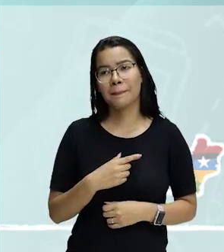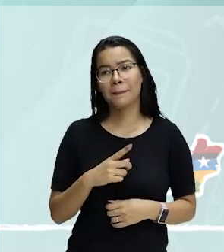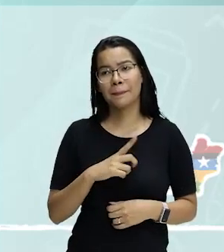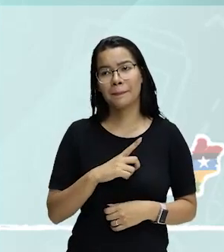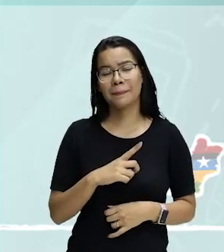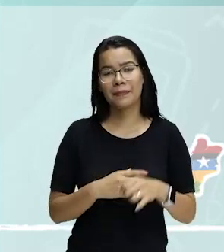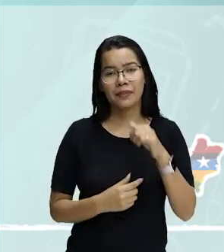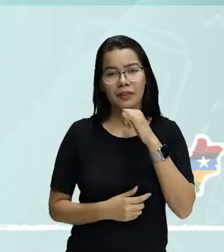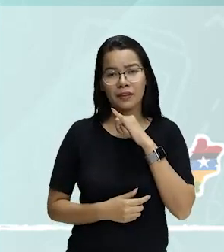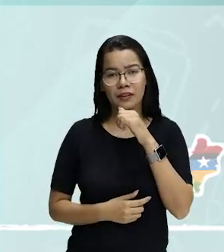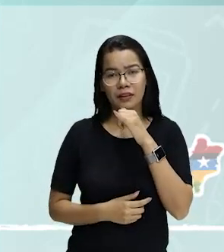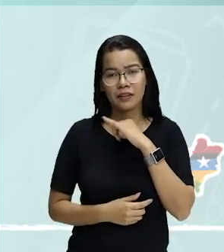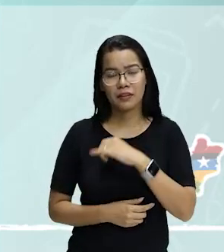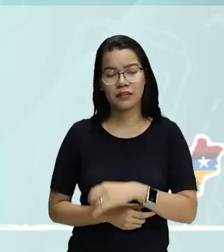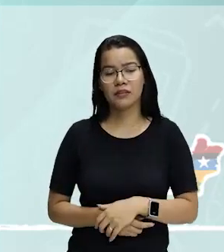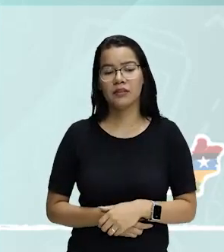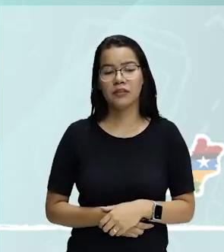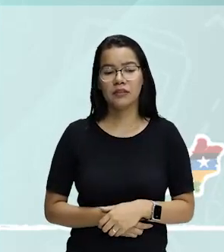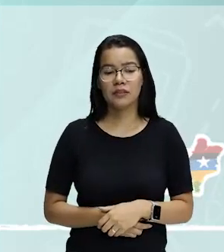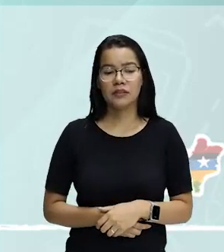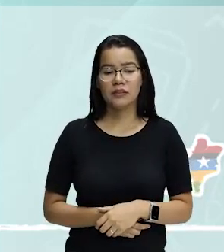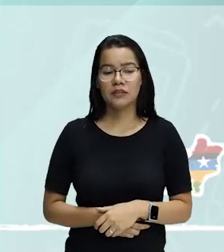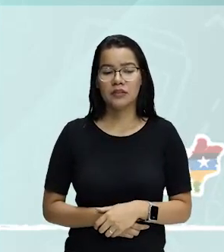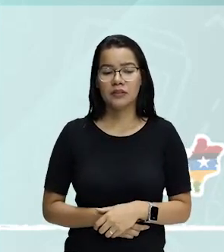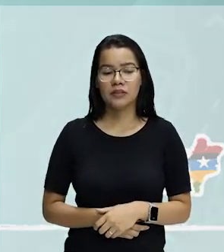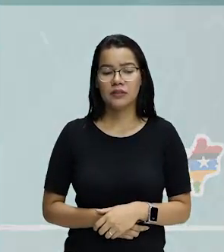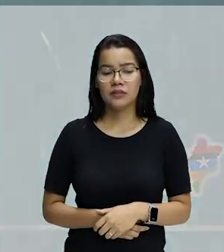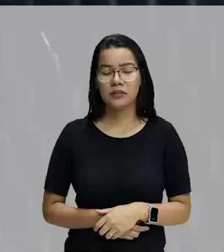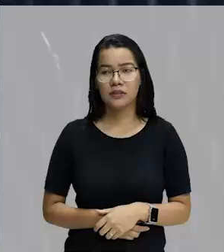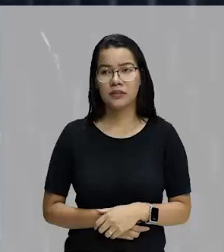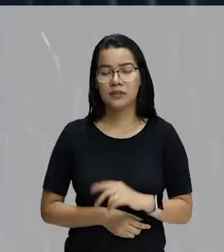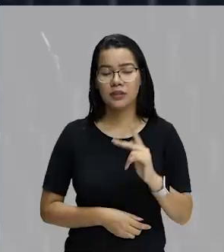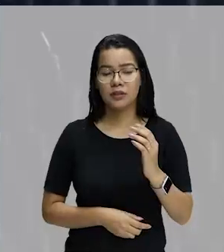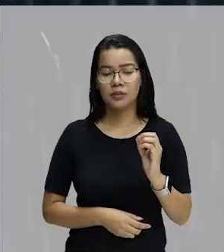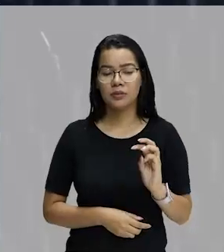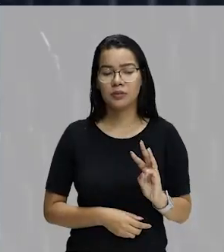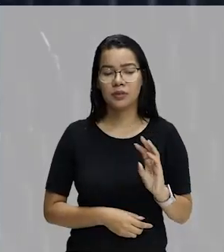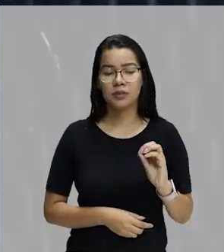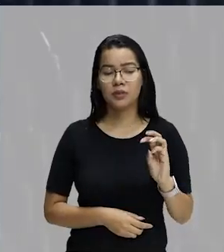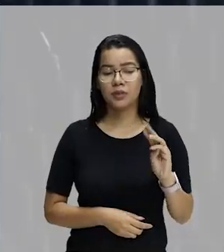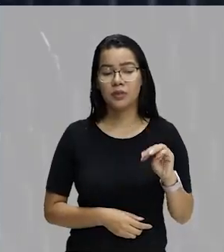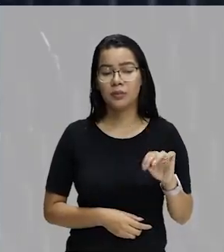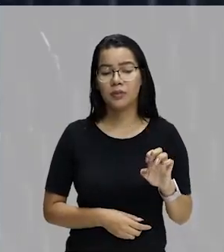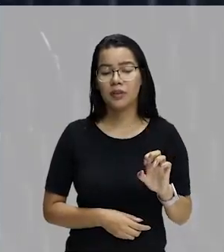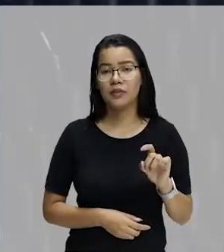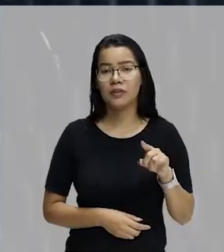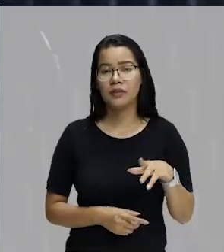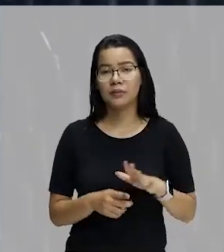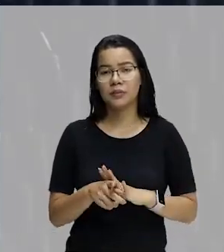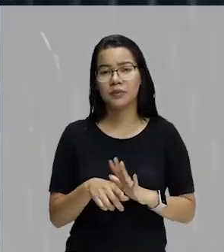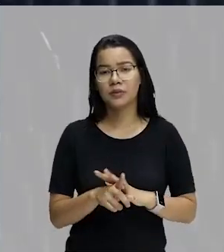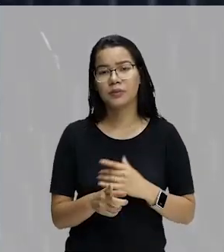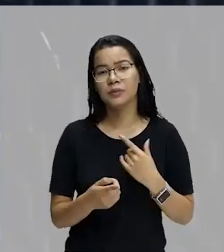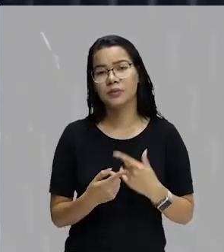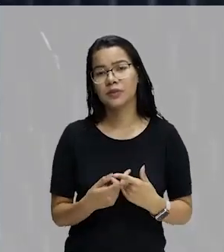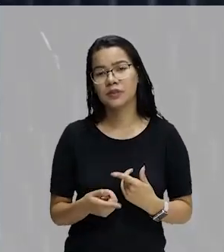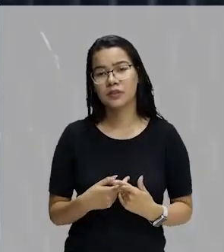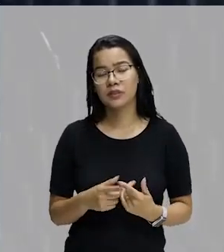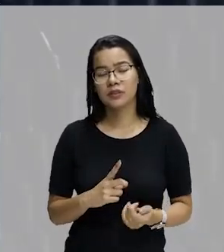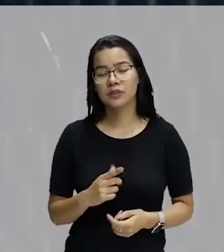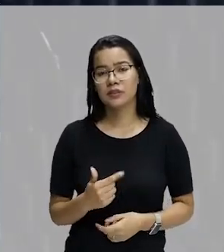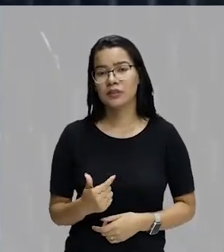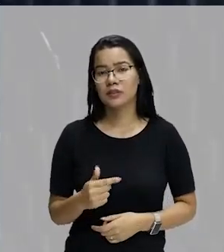ter, por exemplo, how come? How come é uma forma de você perguntar por quê sem